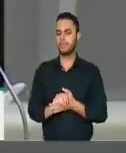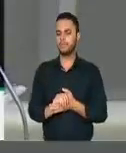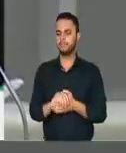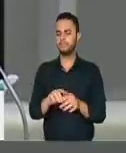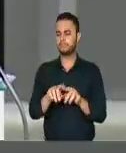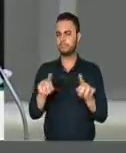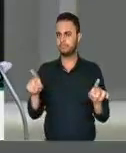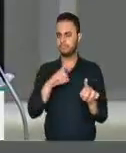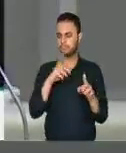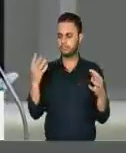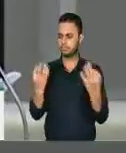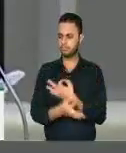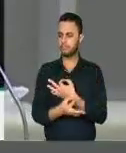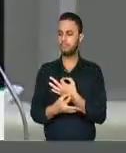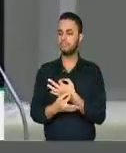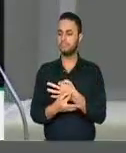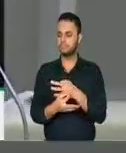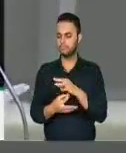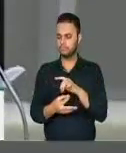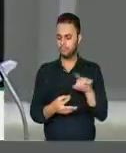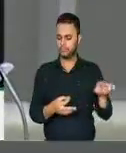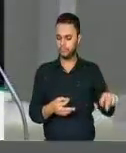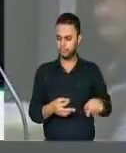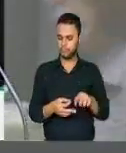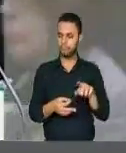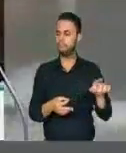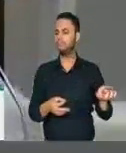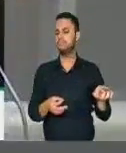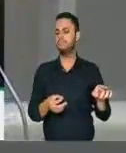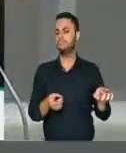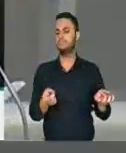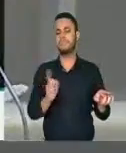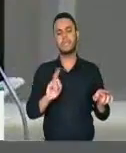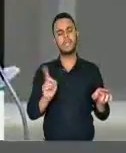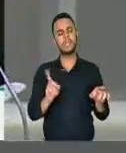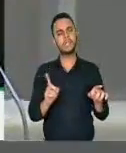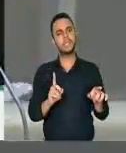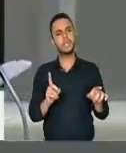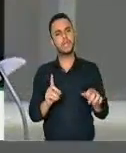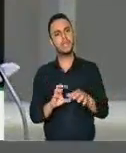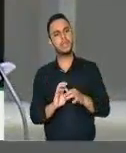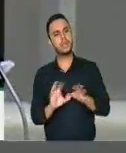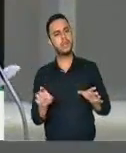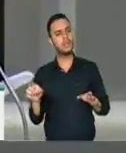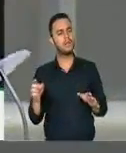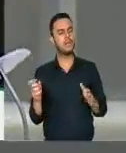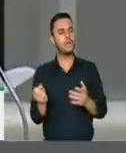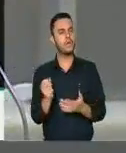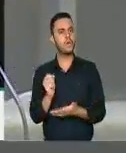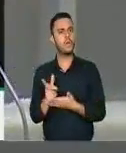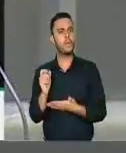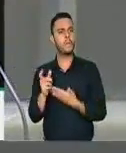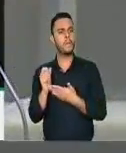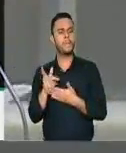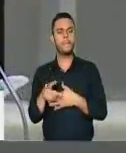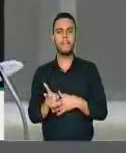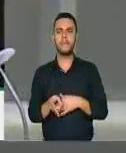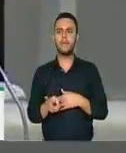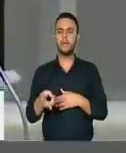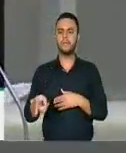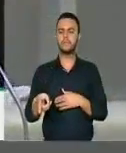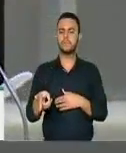essa casa não se dobrará, não se deixará comprar para